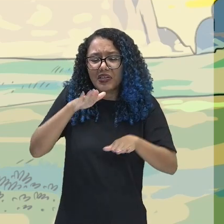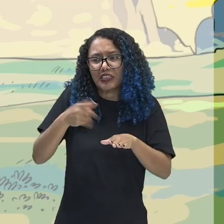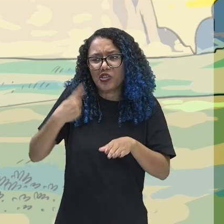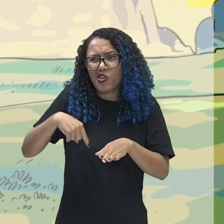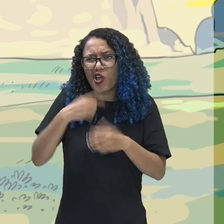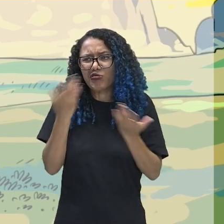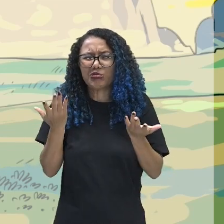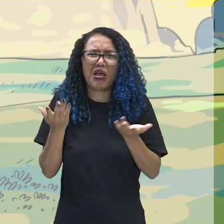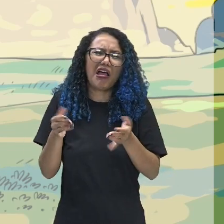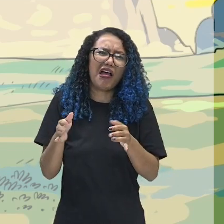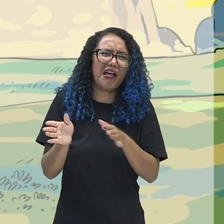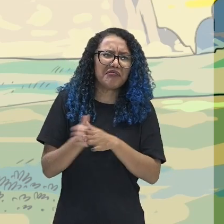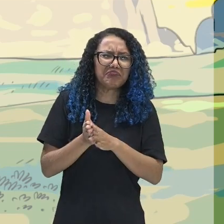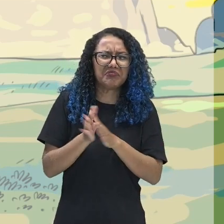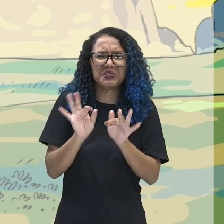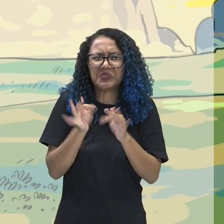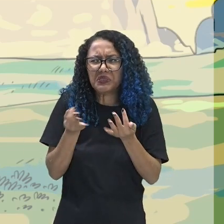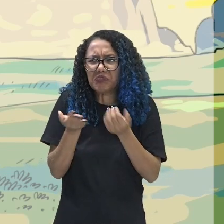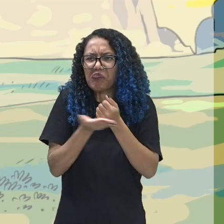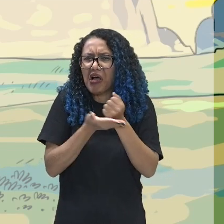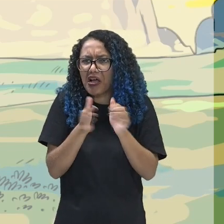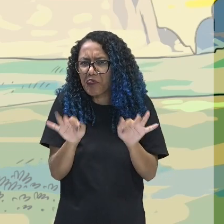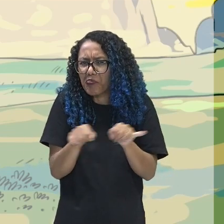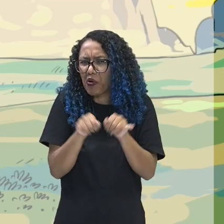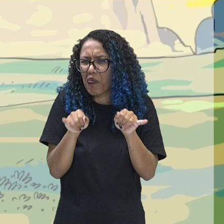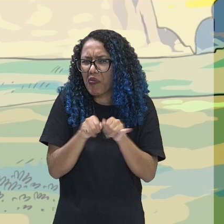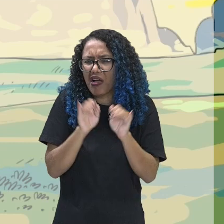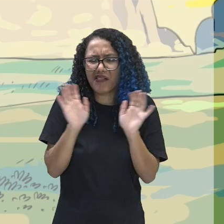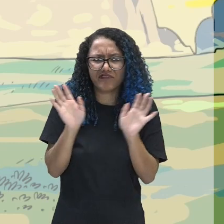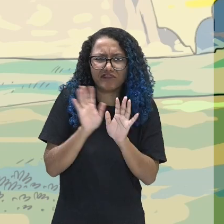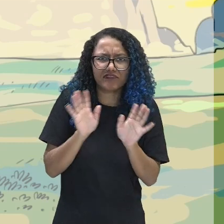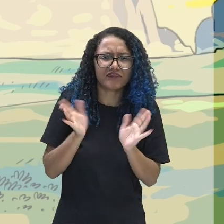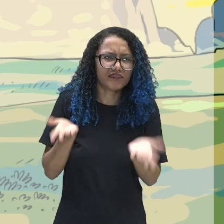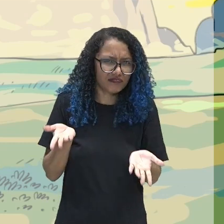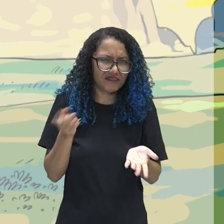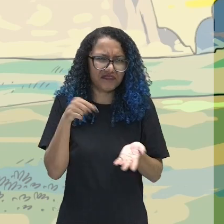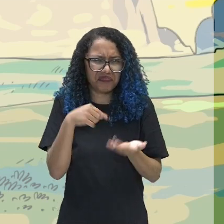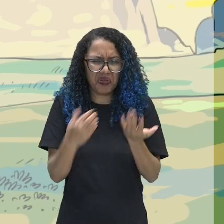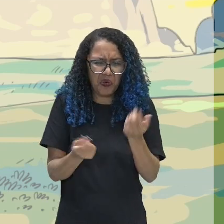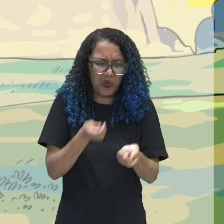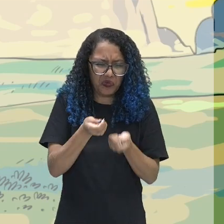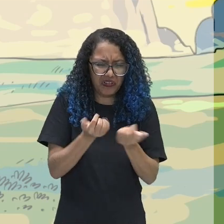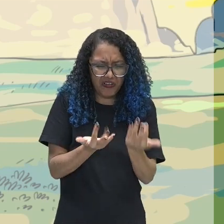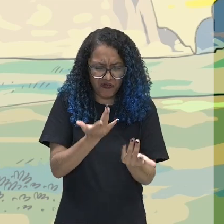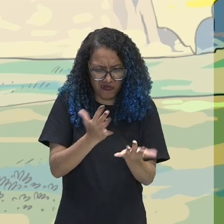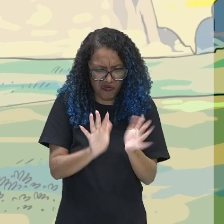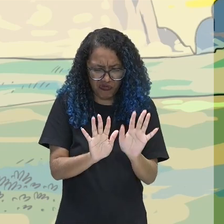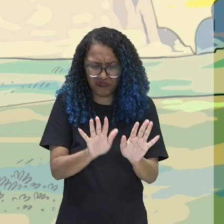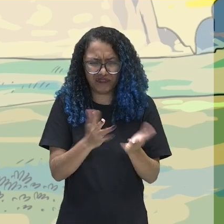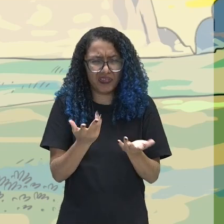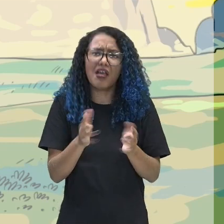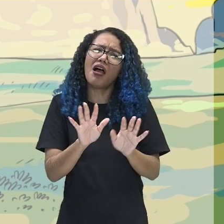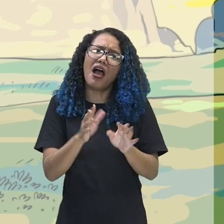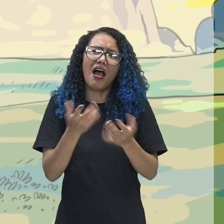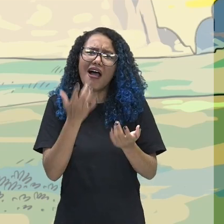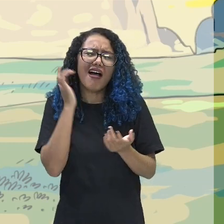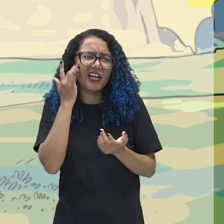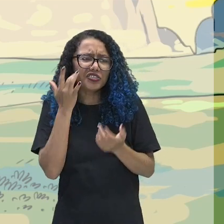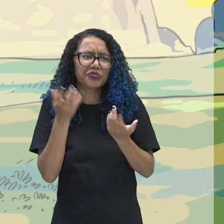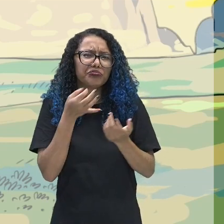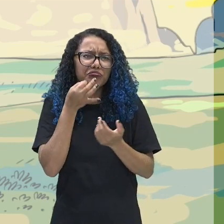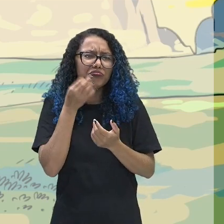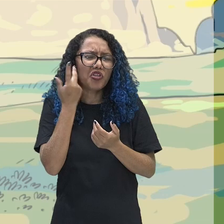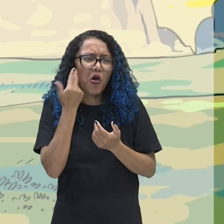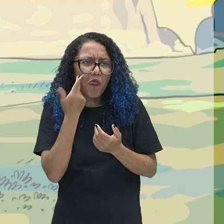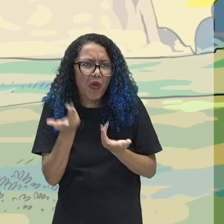vive no presente, em que o controle do fogo é algo normal, que a gente já nasceu sabendo